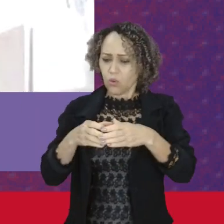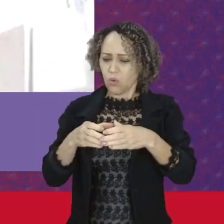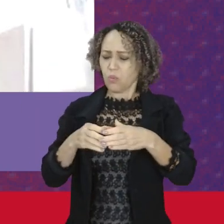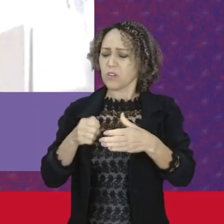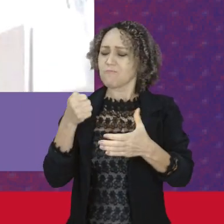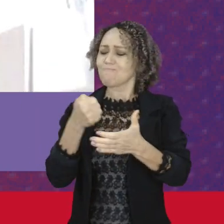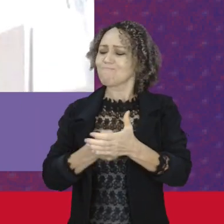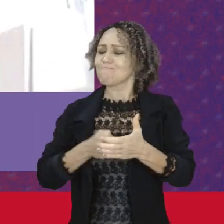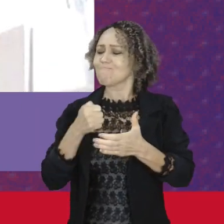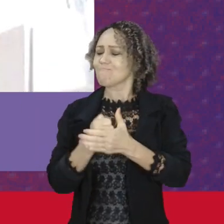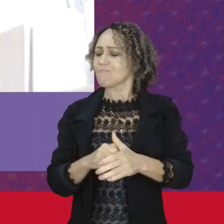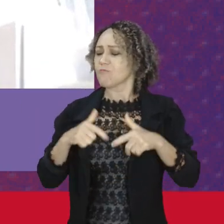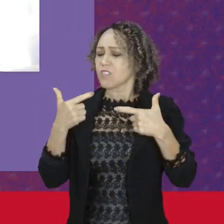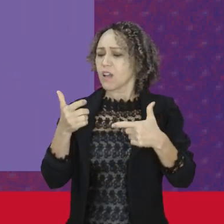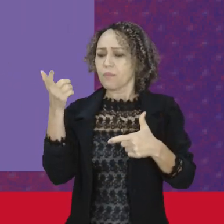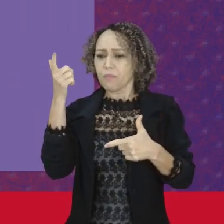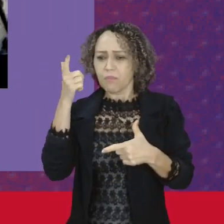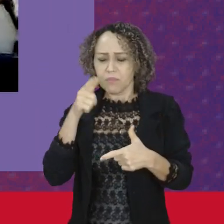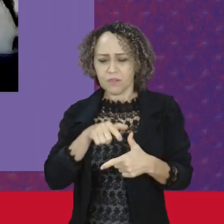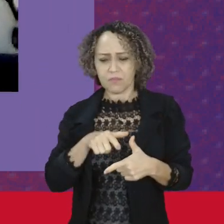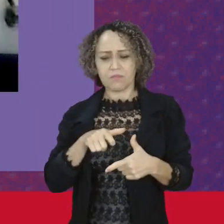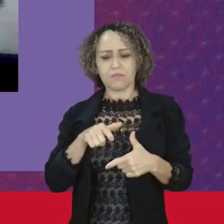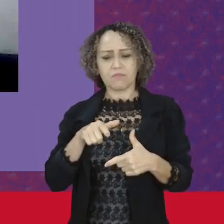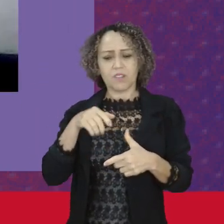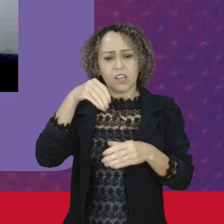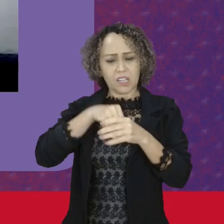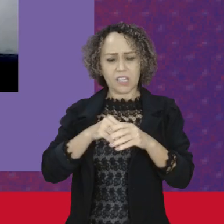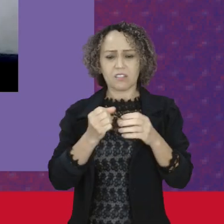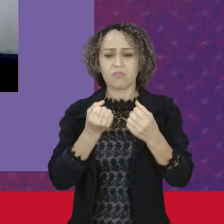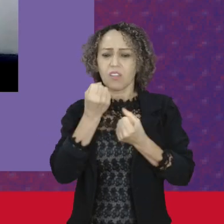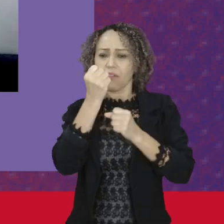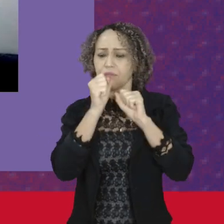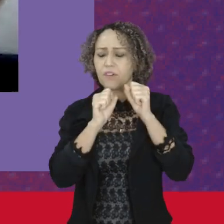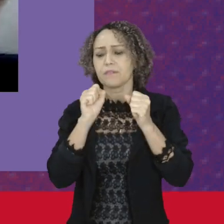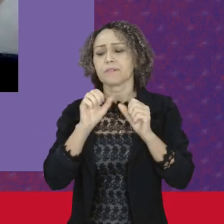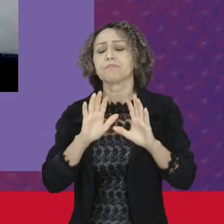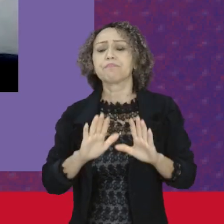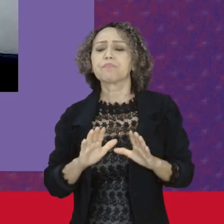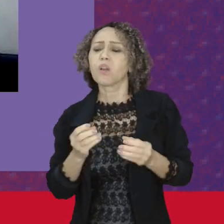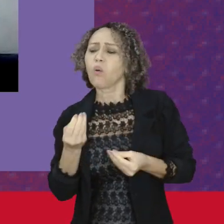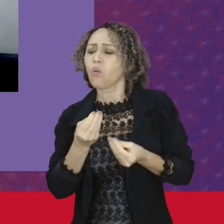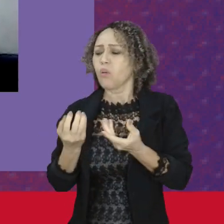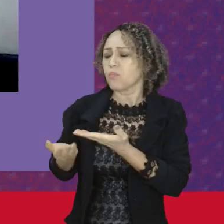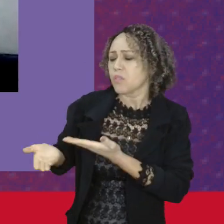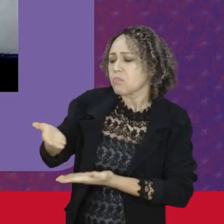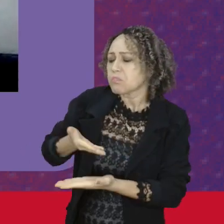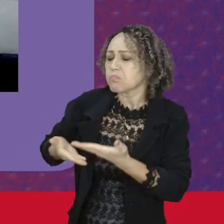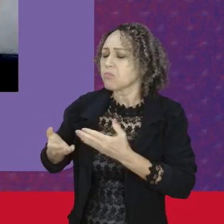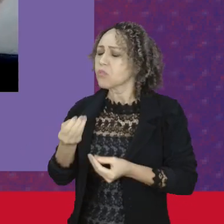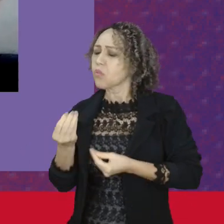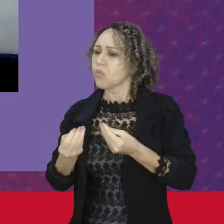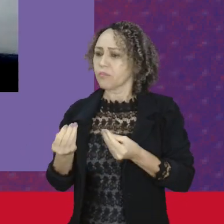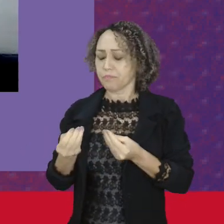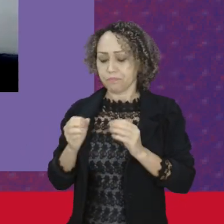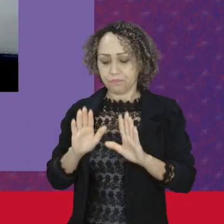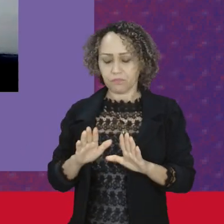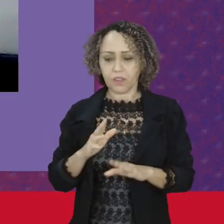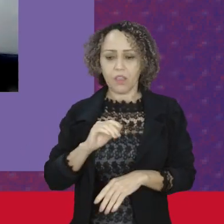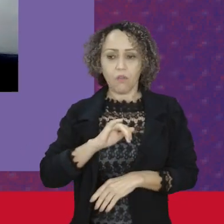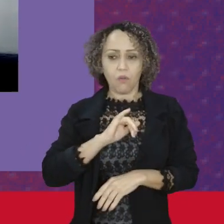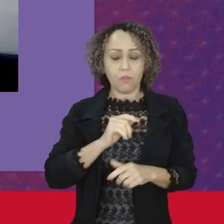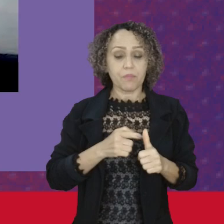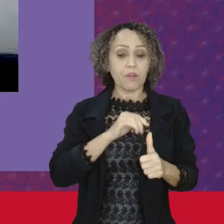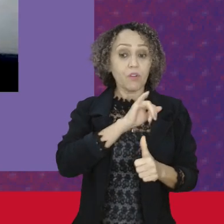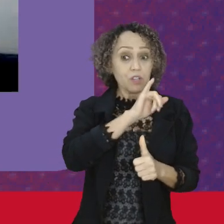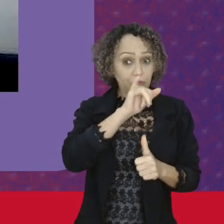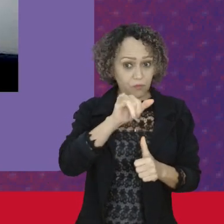vamos começar. Vamos lá. Primeiro, eu queria te dizer, Maia, que além de professora de física, eu